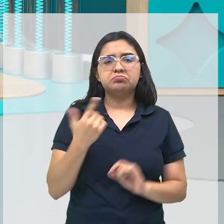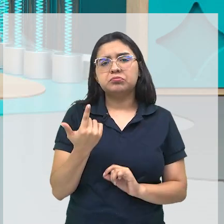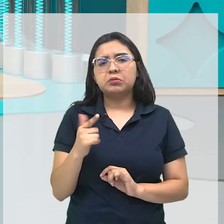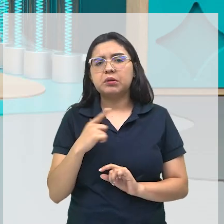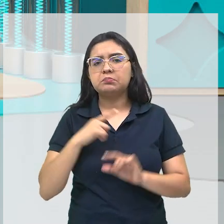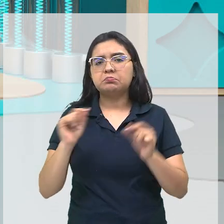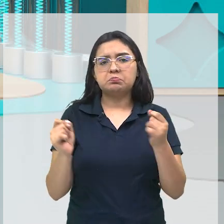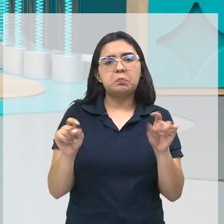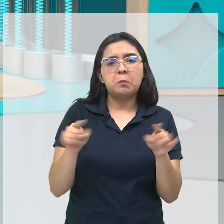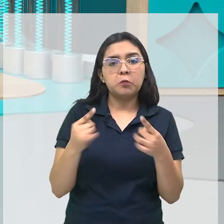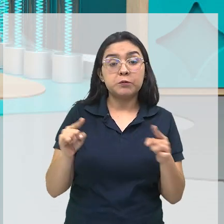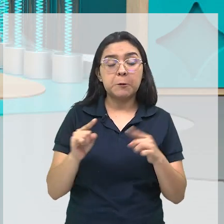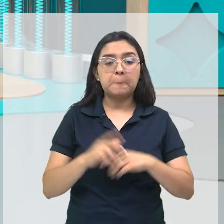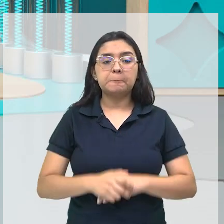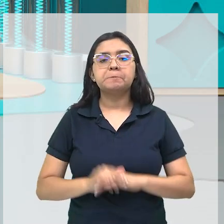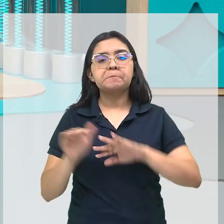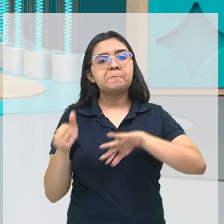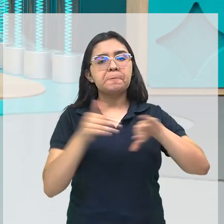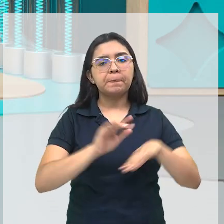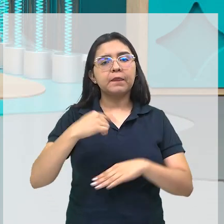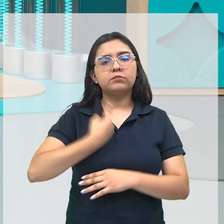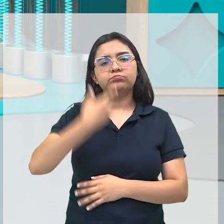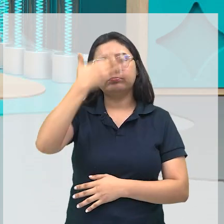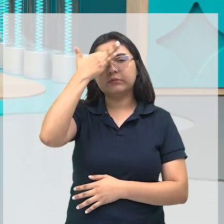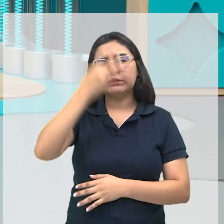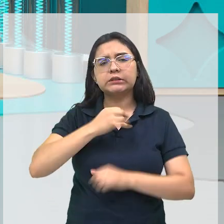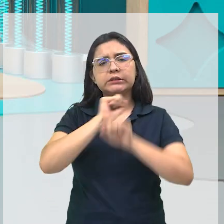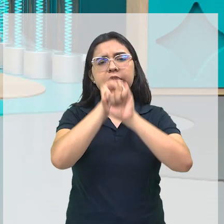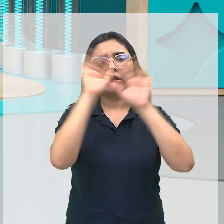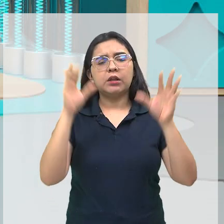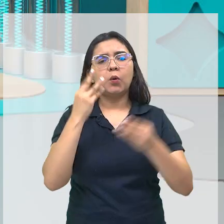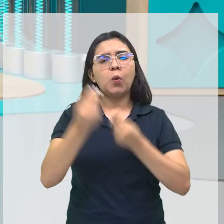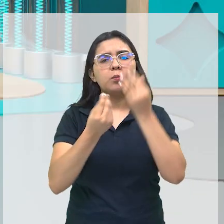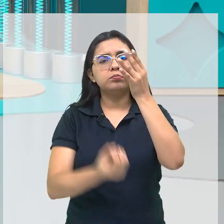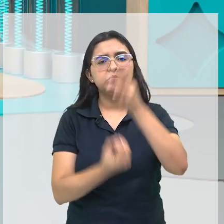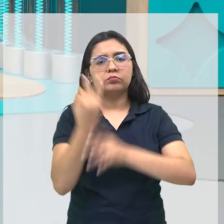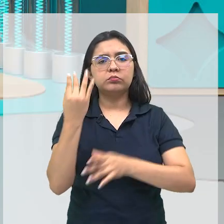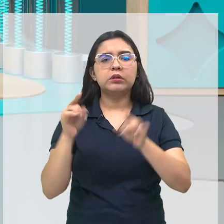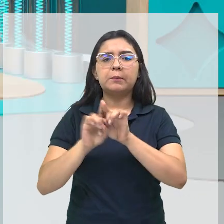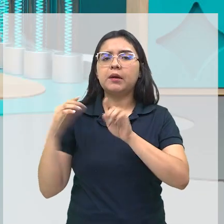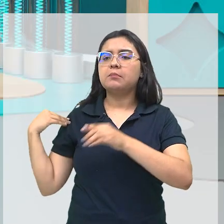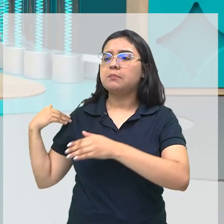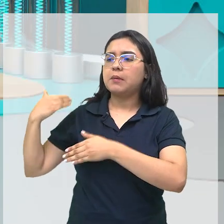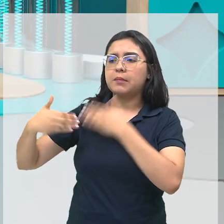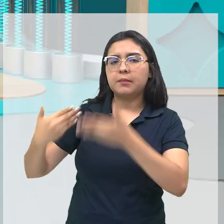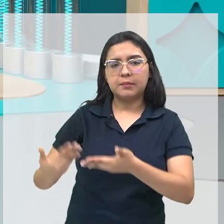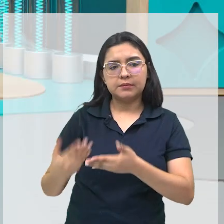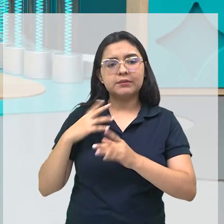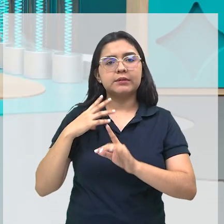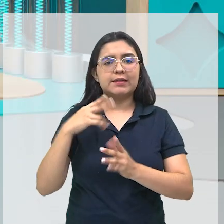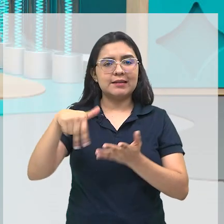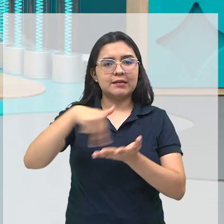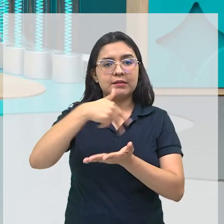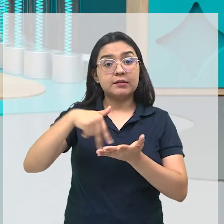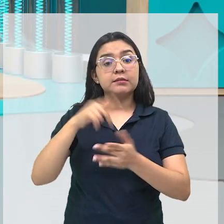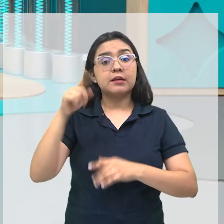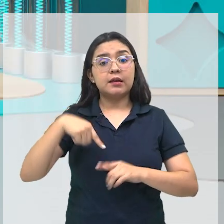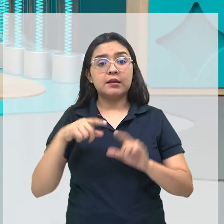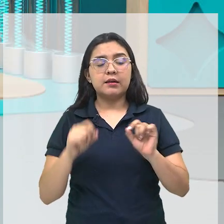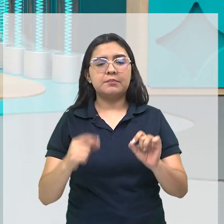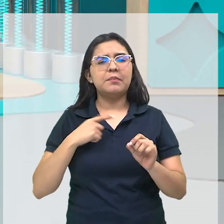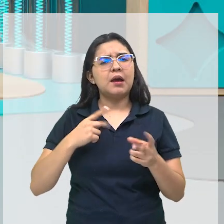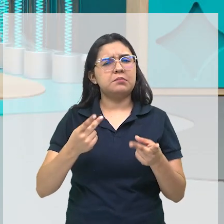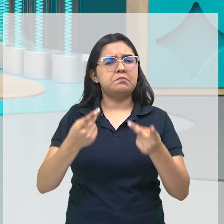música tocando. Bom, para a gente entender um pouco sobre a origem e o desenvolvimento desta arte, né, a dança ela é uma das formas